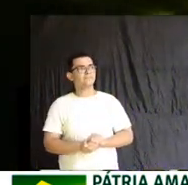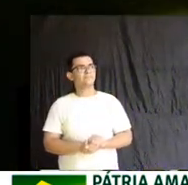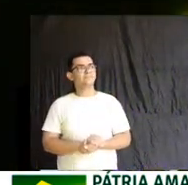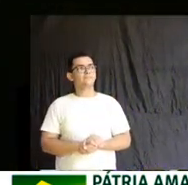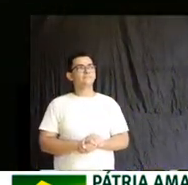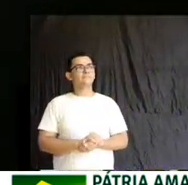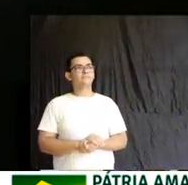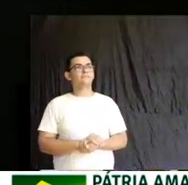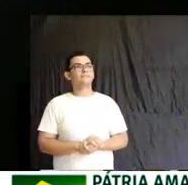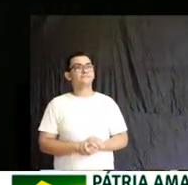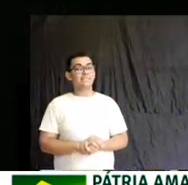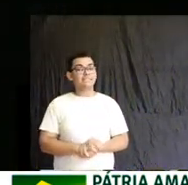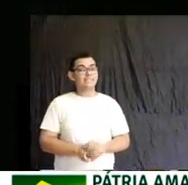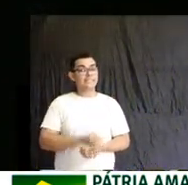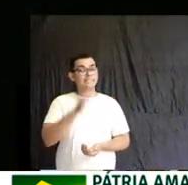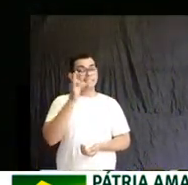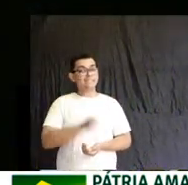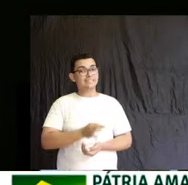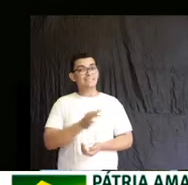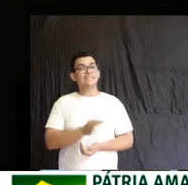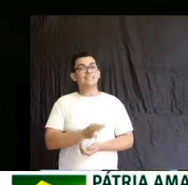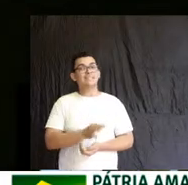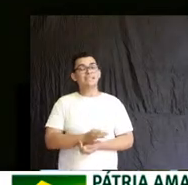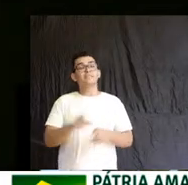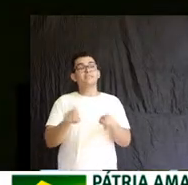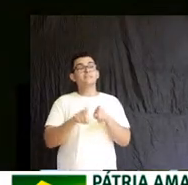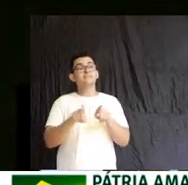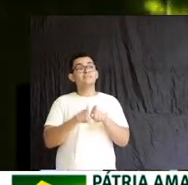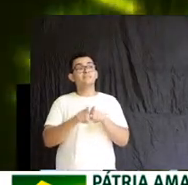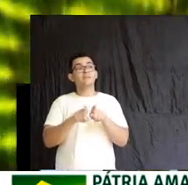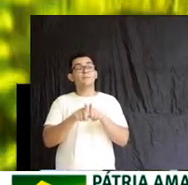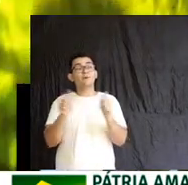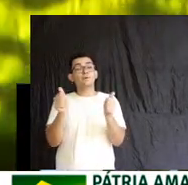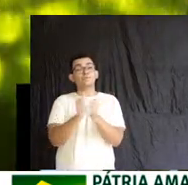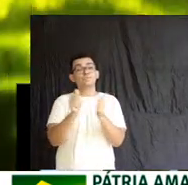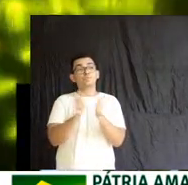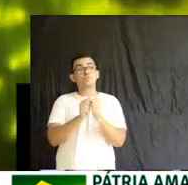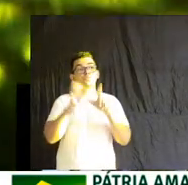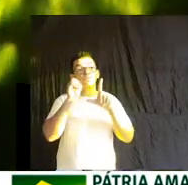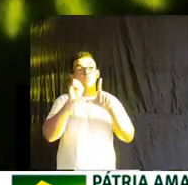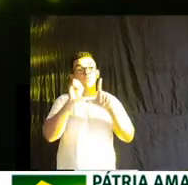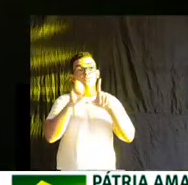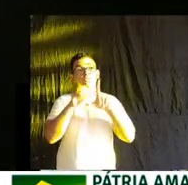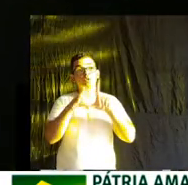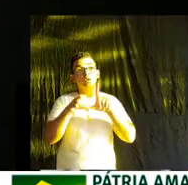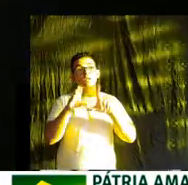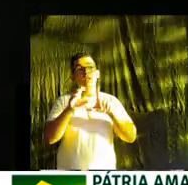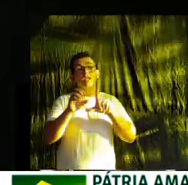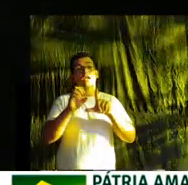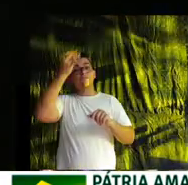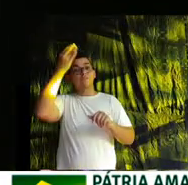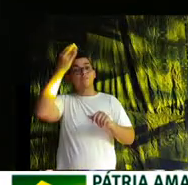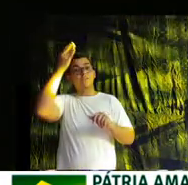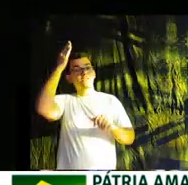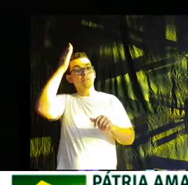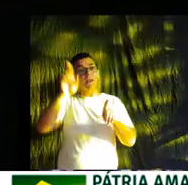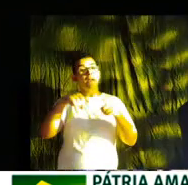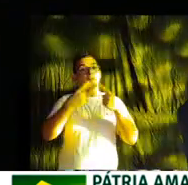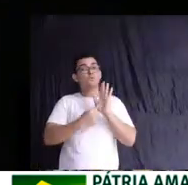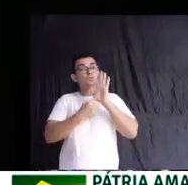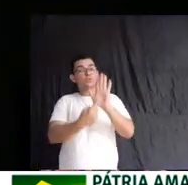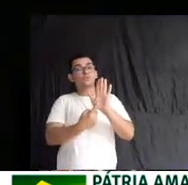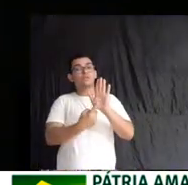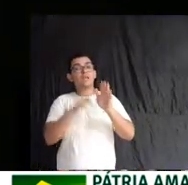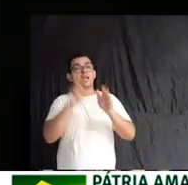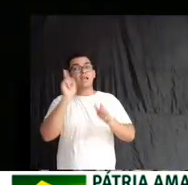aí. Certíssimo. Está aqui com a gente na live Ji-Paraná Música Mostra. Essa